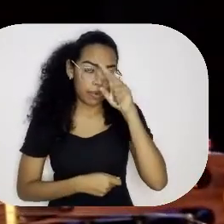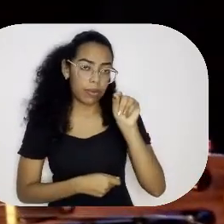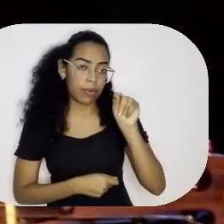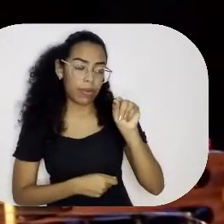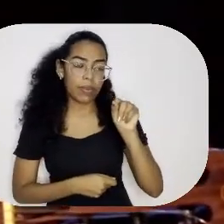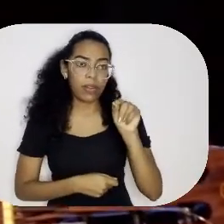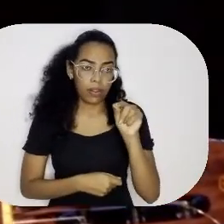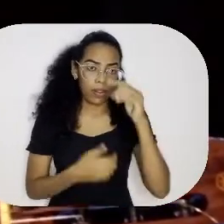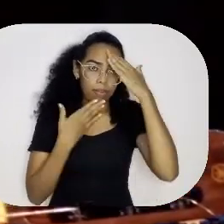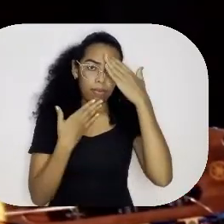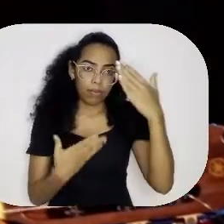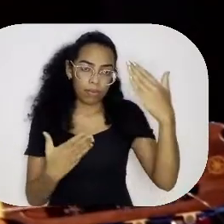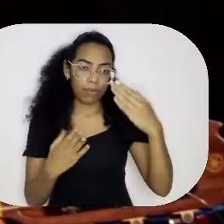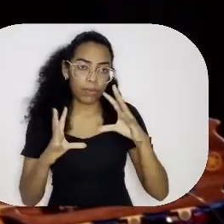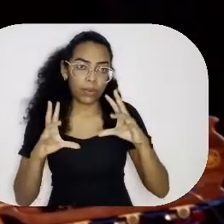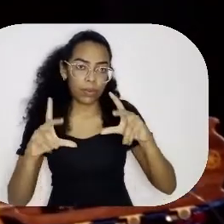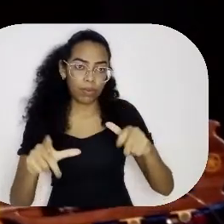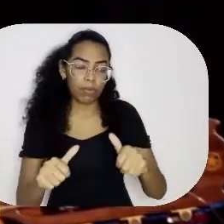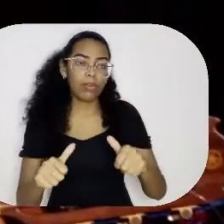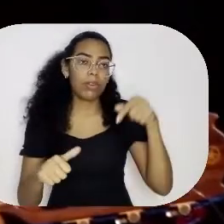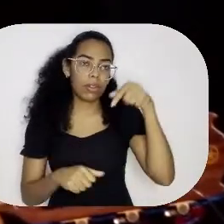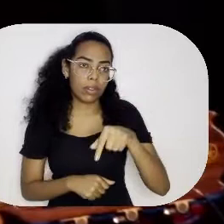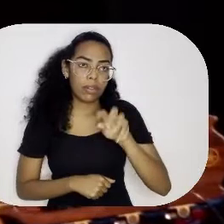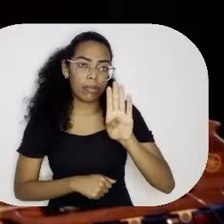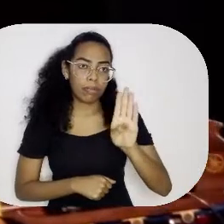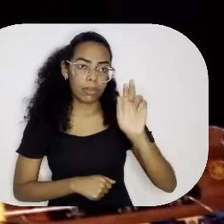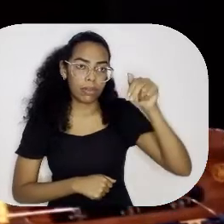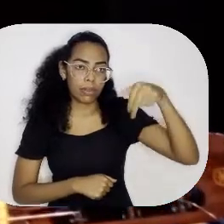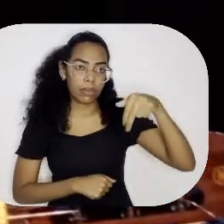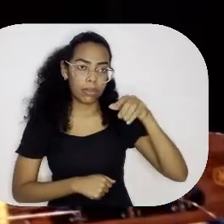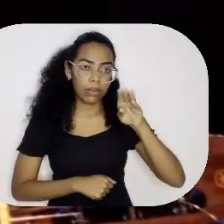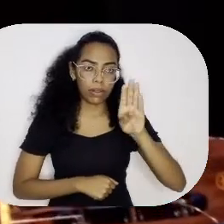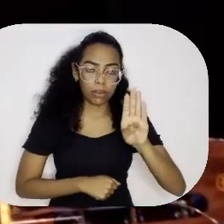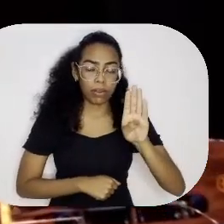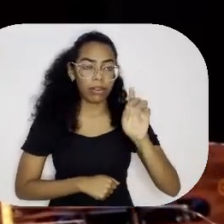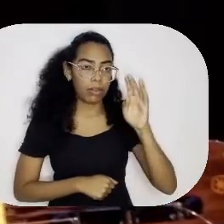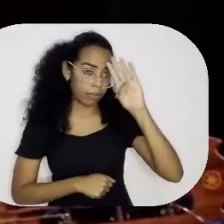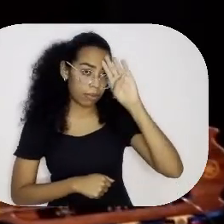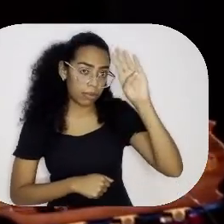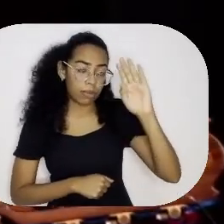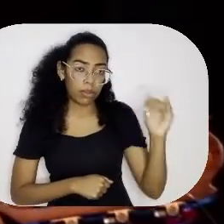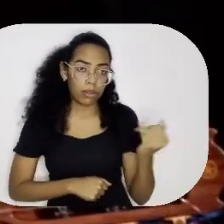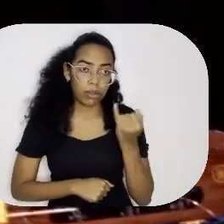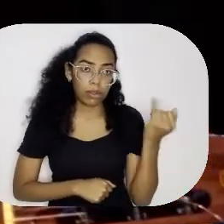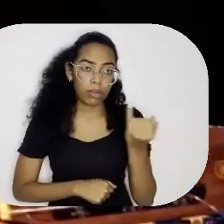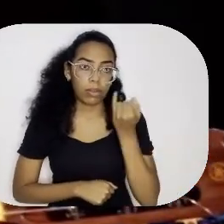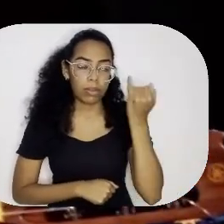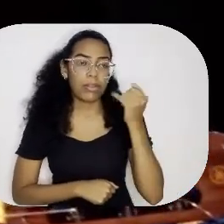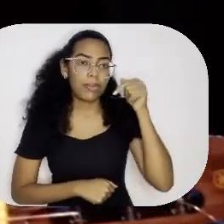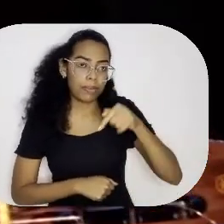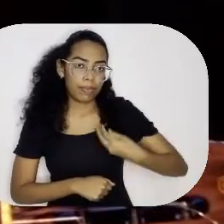muito esquecido, queria agradecer inicialmente ao Centro Cultural do BNB pelo convite, pela oportunidade de estar aqui. No nome